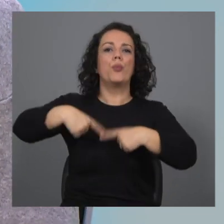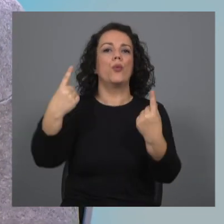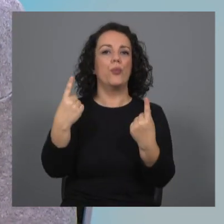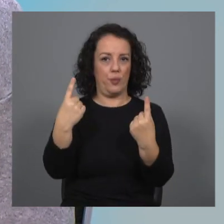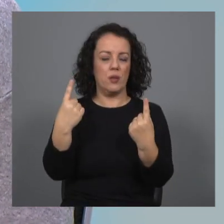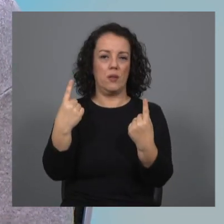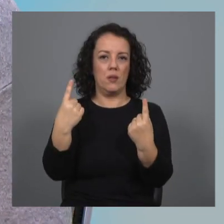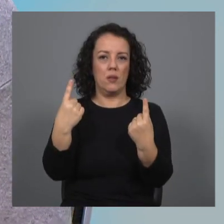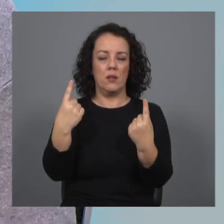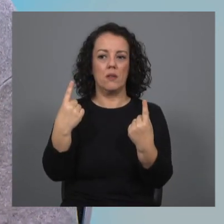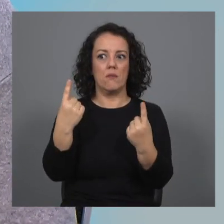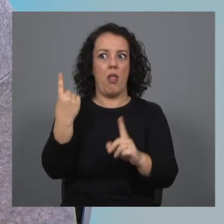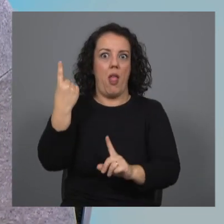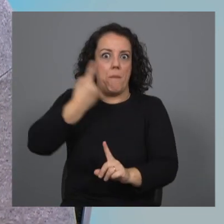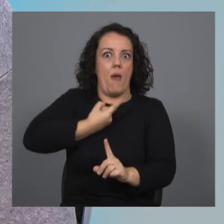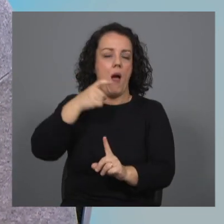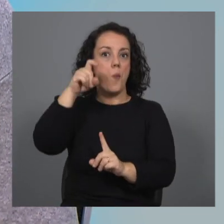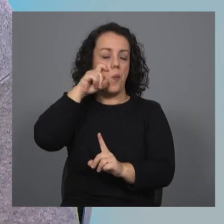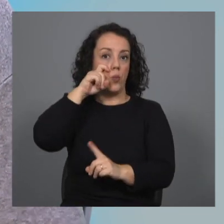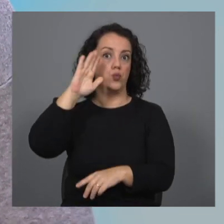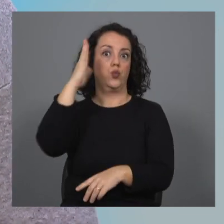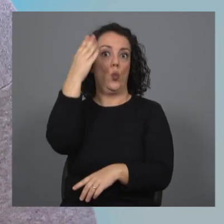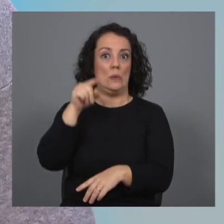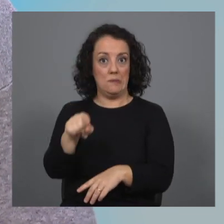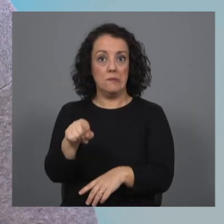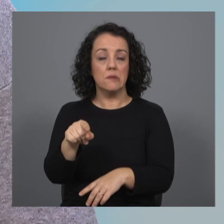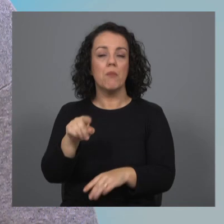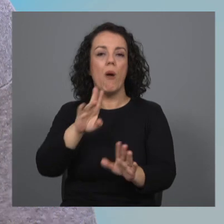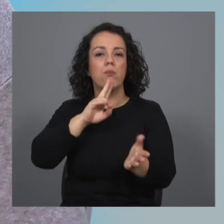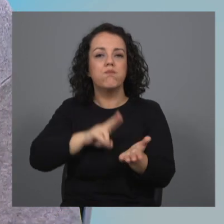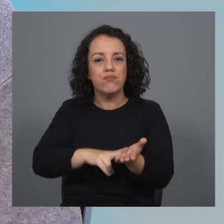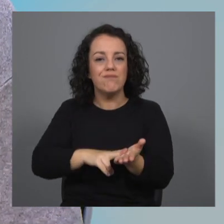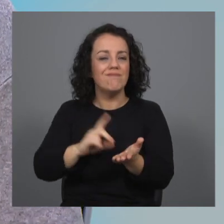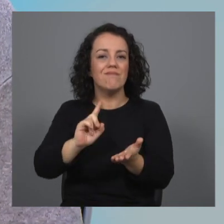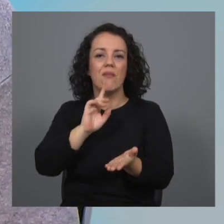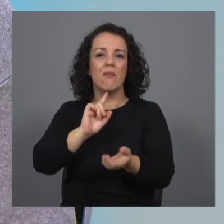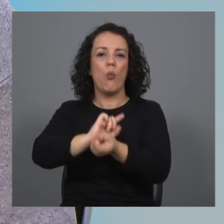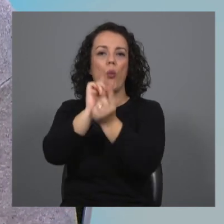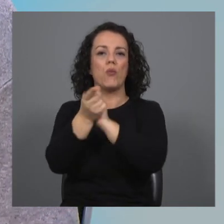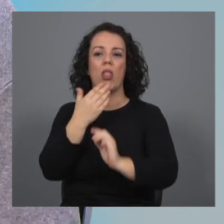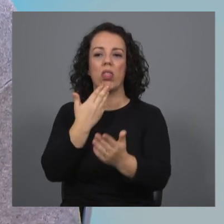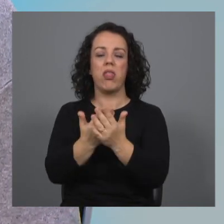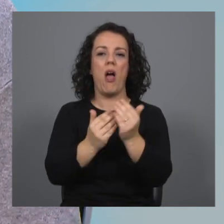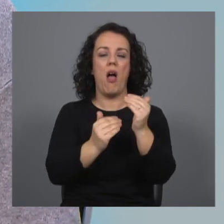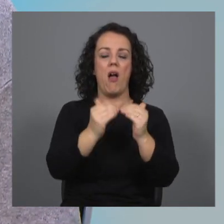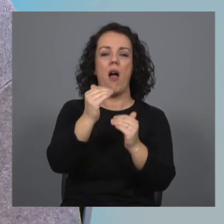que teríamos que salvaguardar, estamos ainda a aumentar ainda mais a assimetria